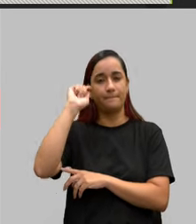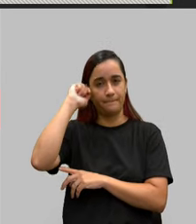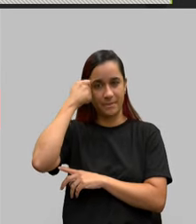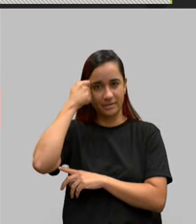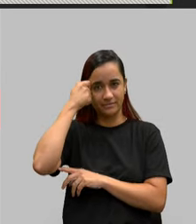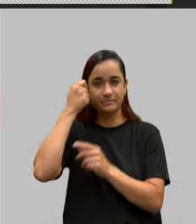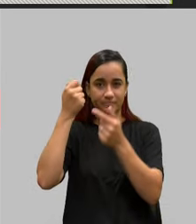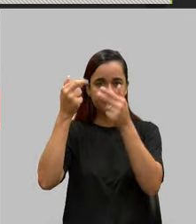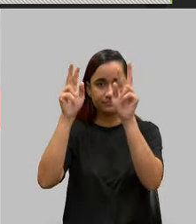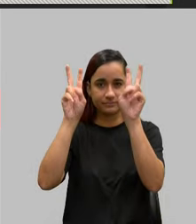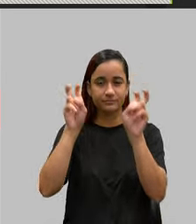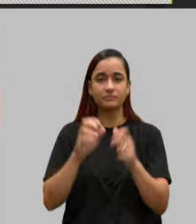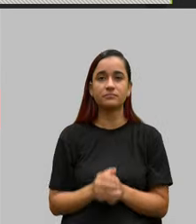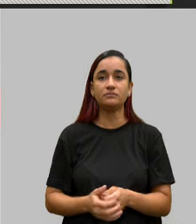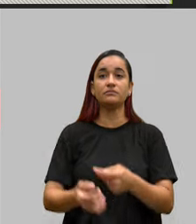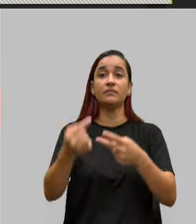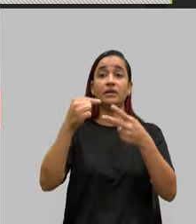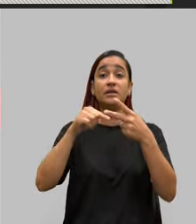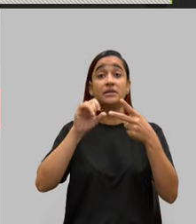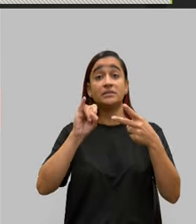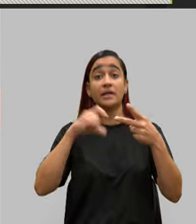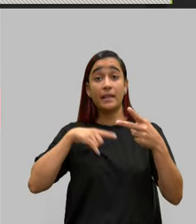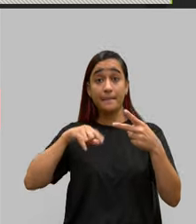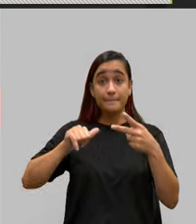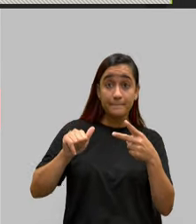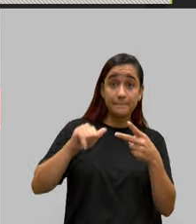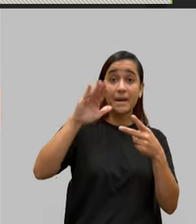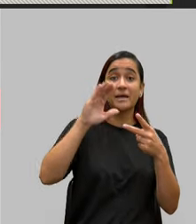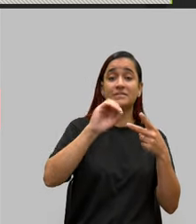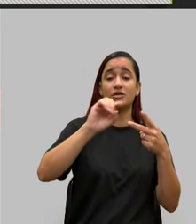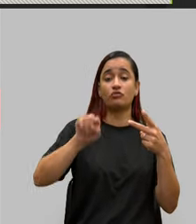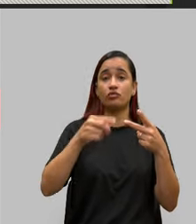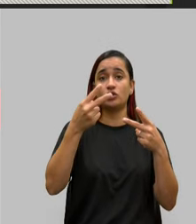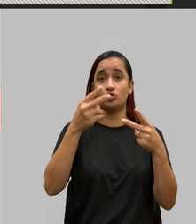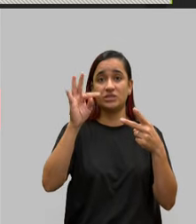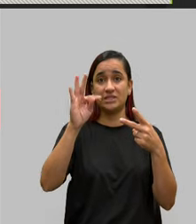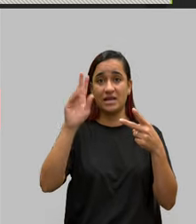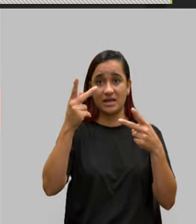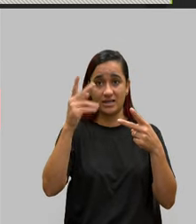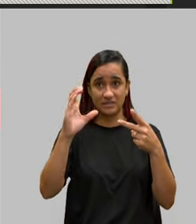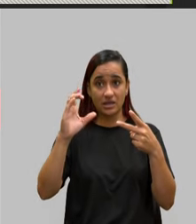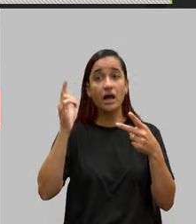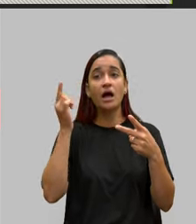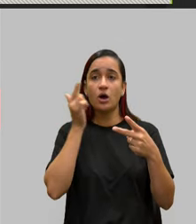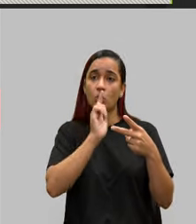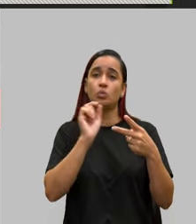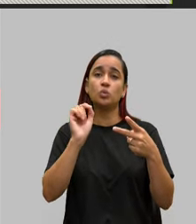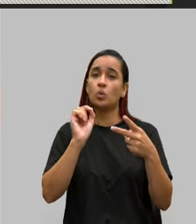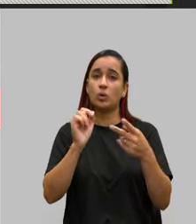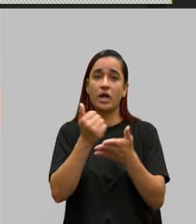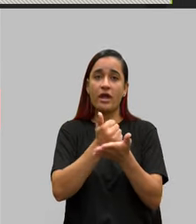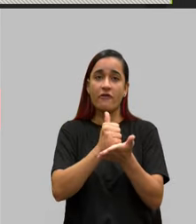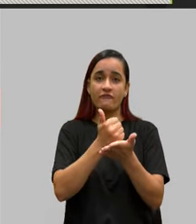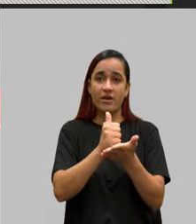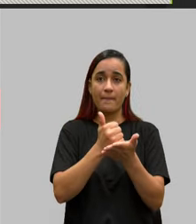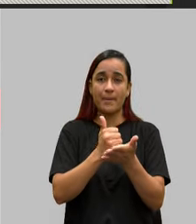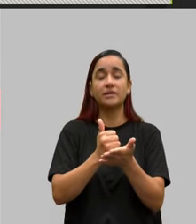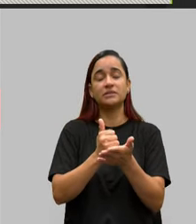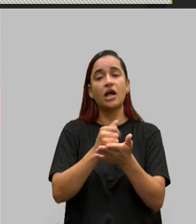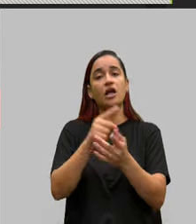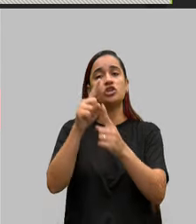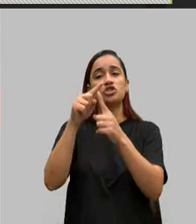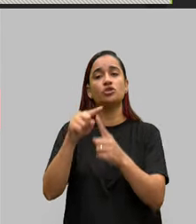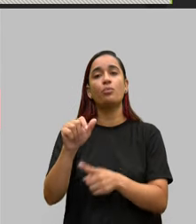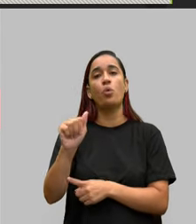que 2% 0 2% de thc na farmácia brasileira é a receitinha tipo a que é a